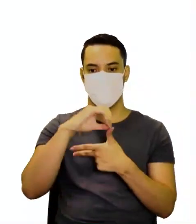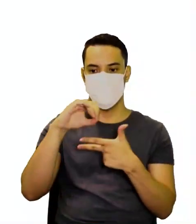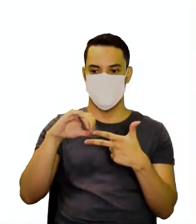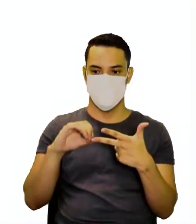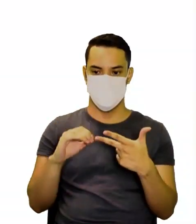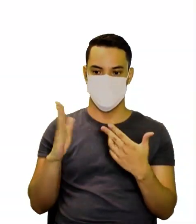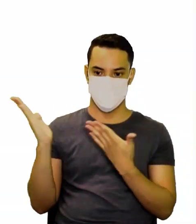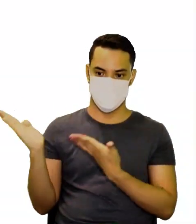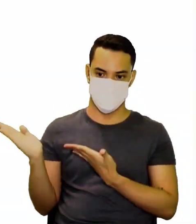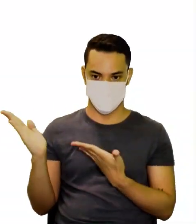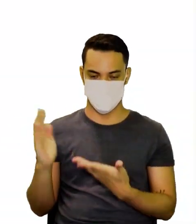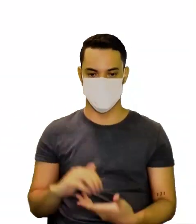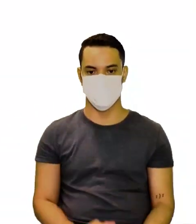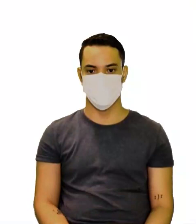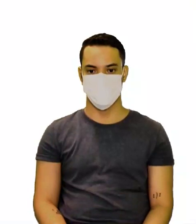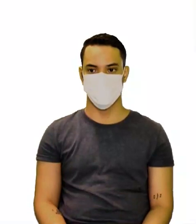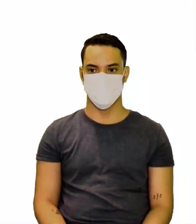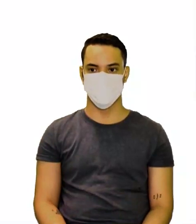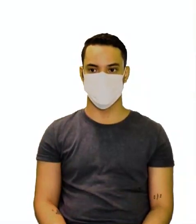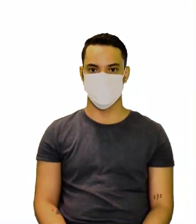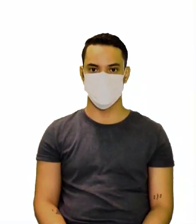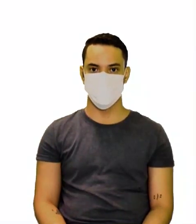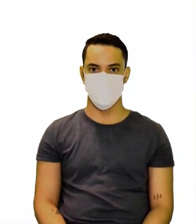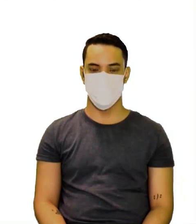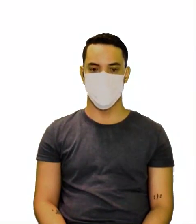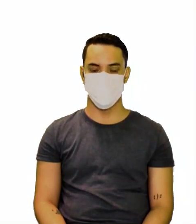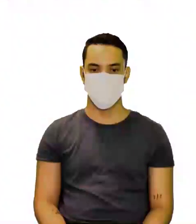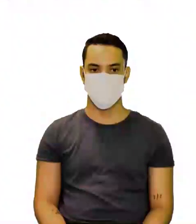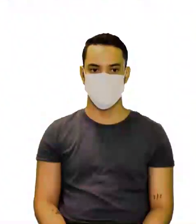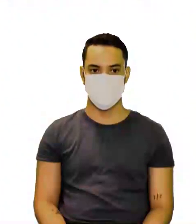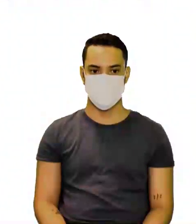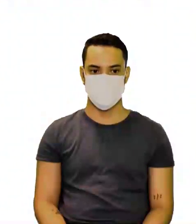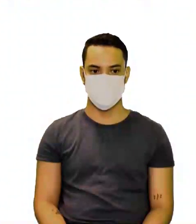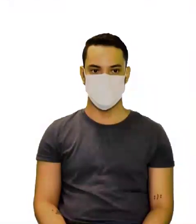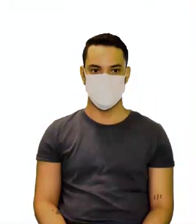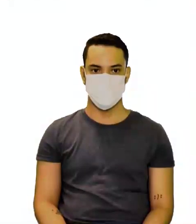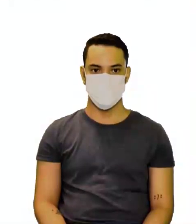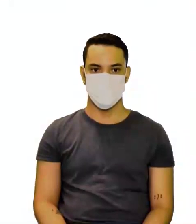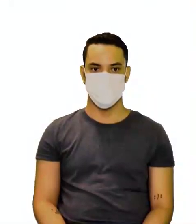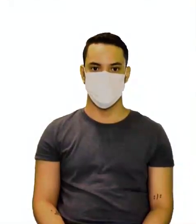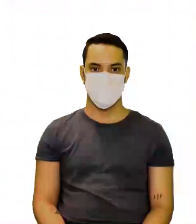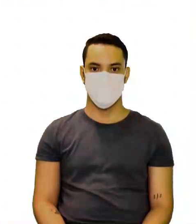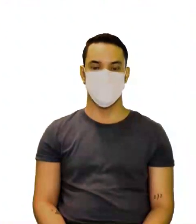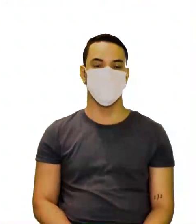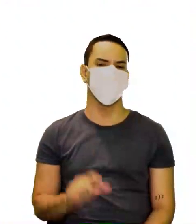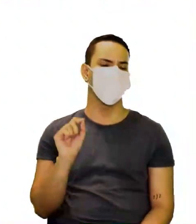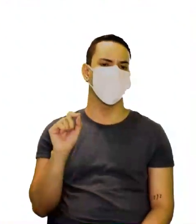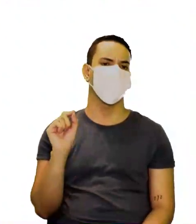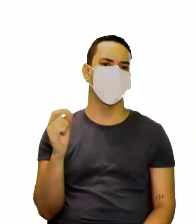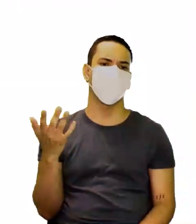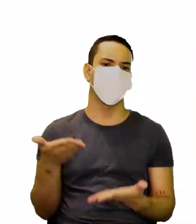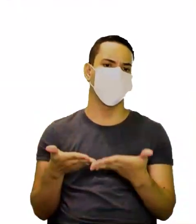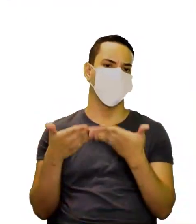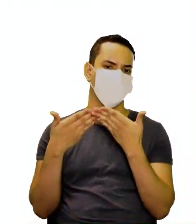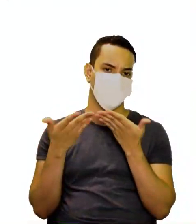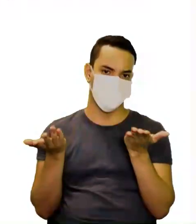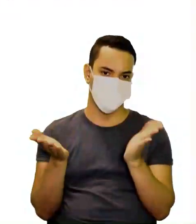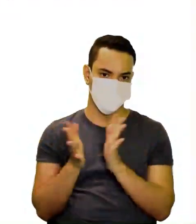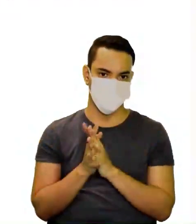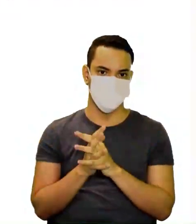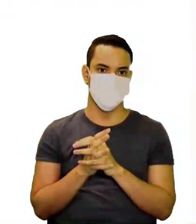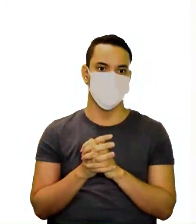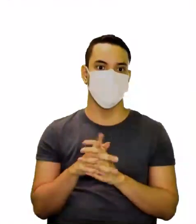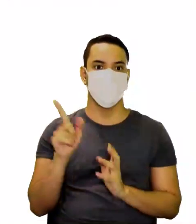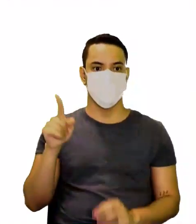uma questãozinha, estilo Enem para vocês, tá? E o que está falando aqui nessa questão? Olha só, é